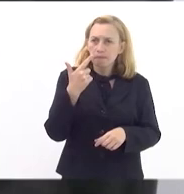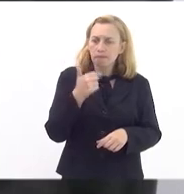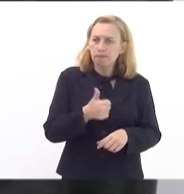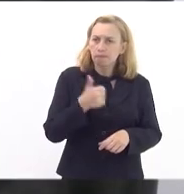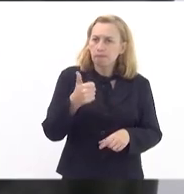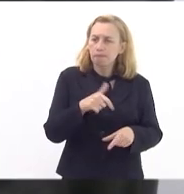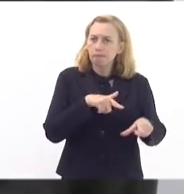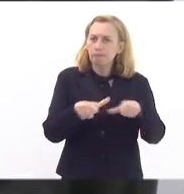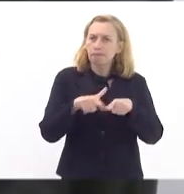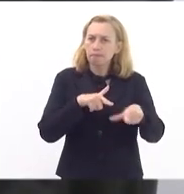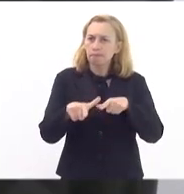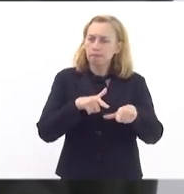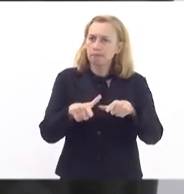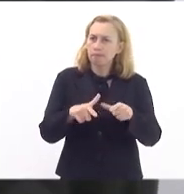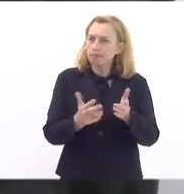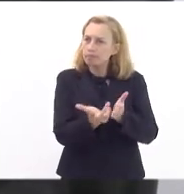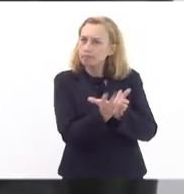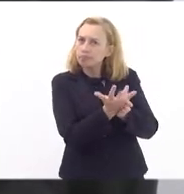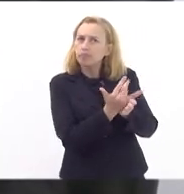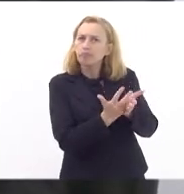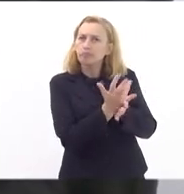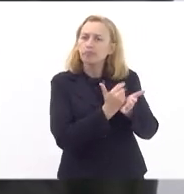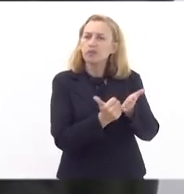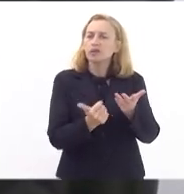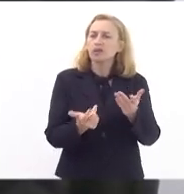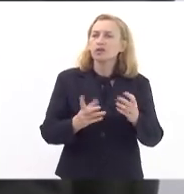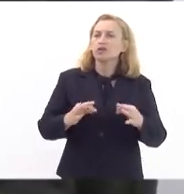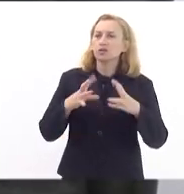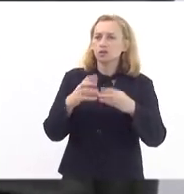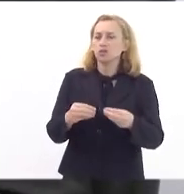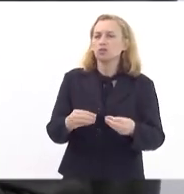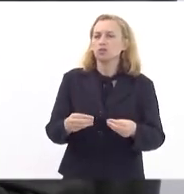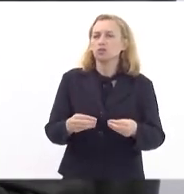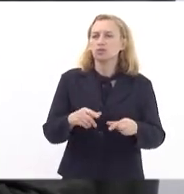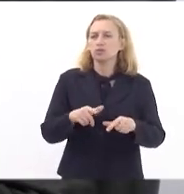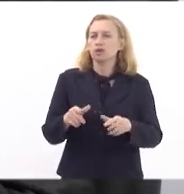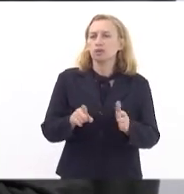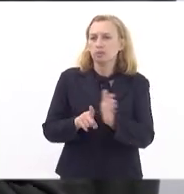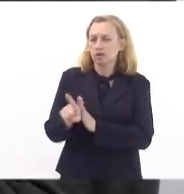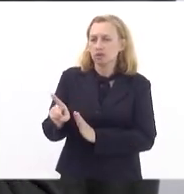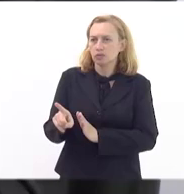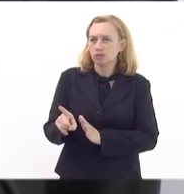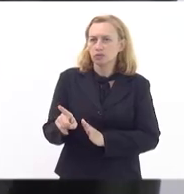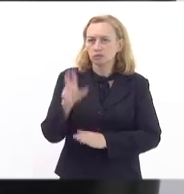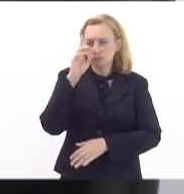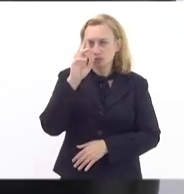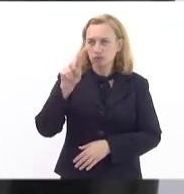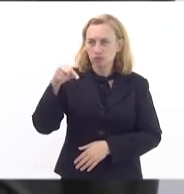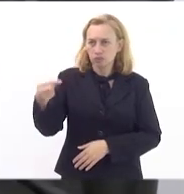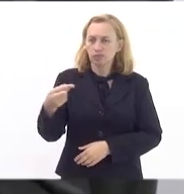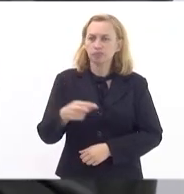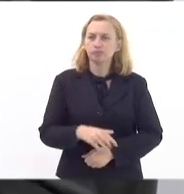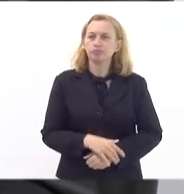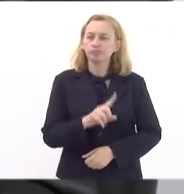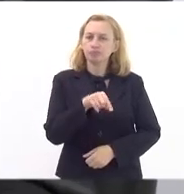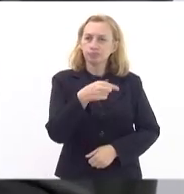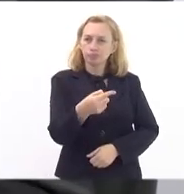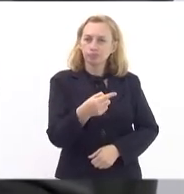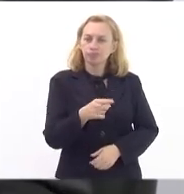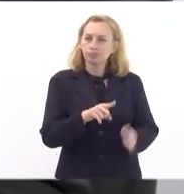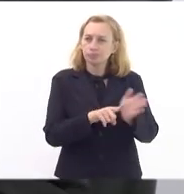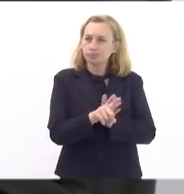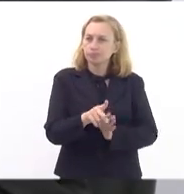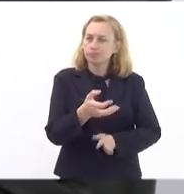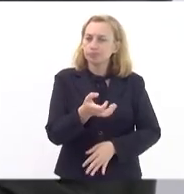favorecer o trabalho de mapeamento e tabulação dos isso é possível falta o que é para fazer então essa pergunta que fica também para o seu depois né outra